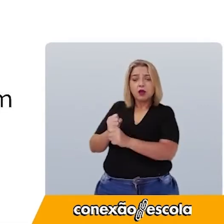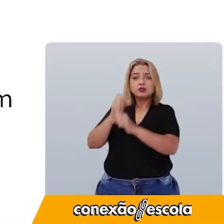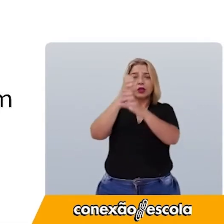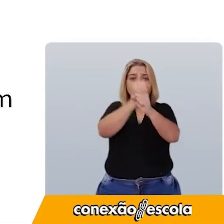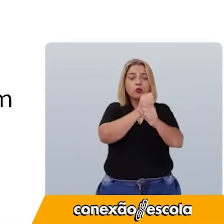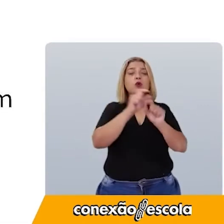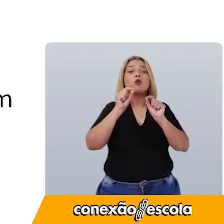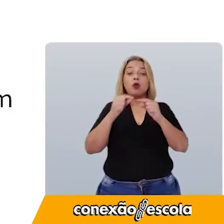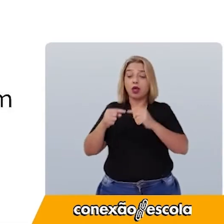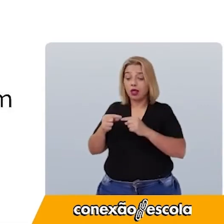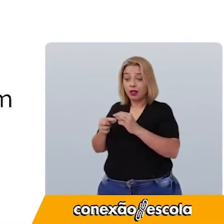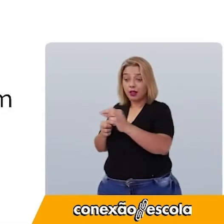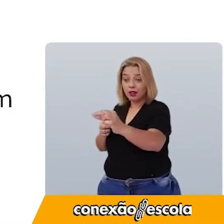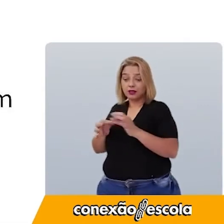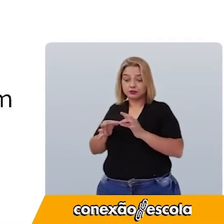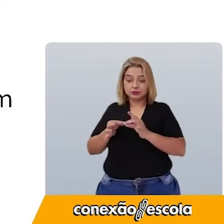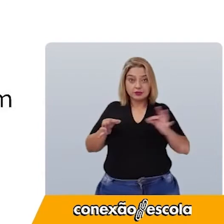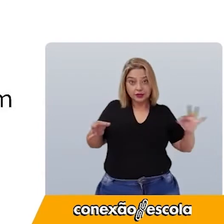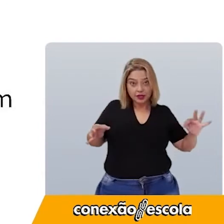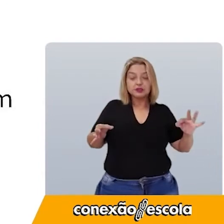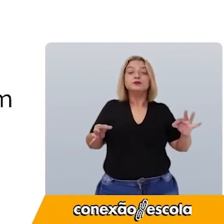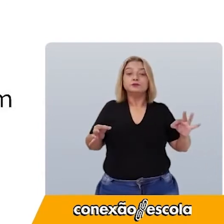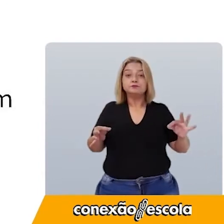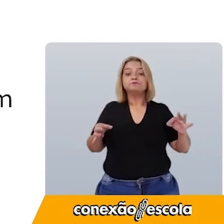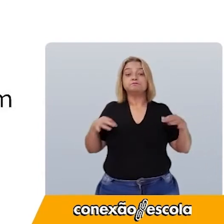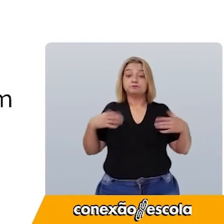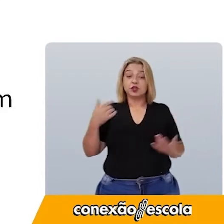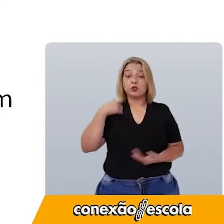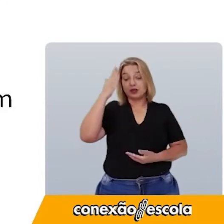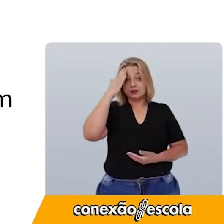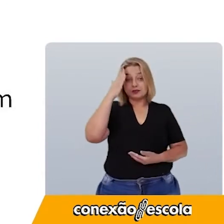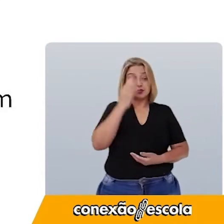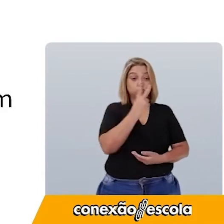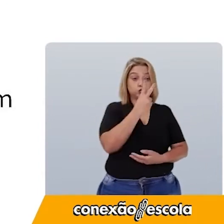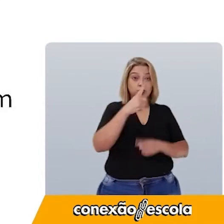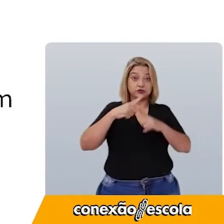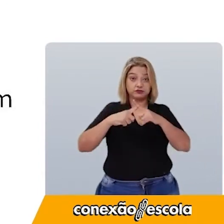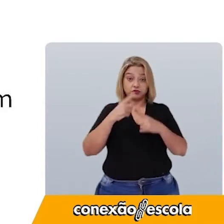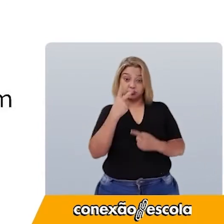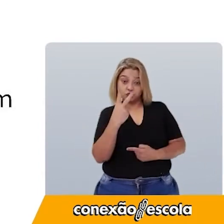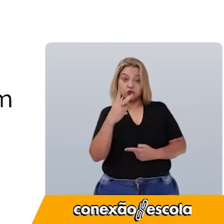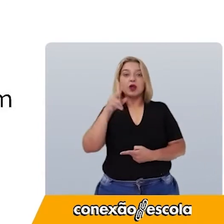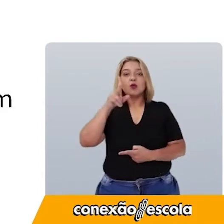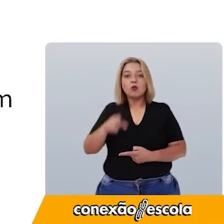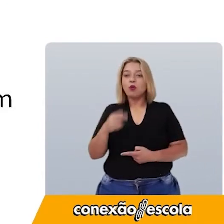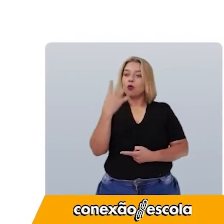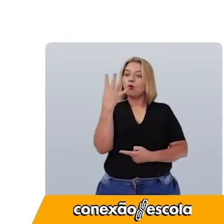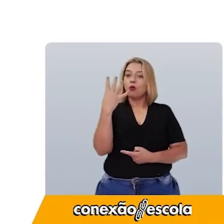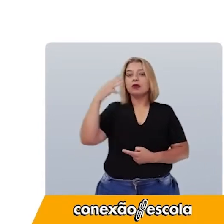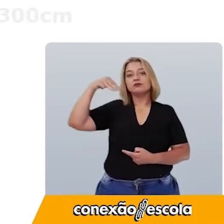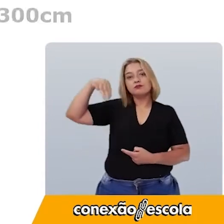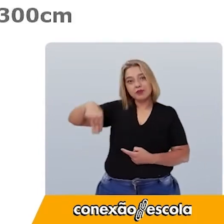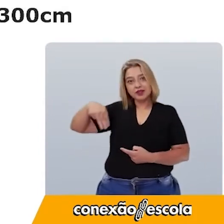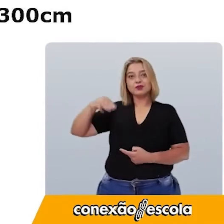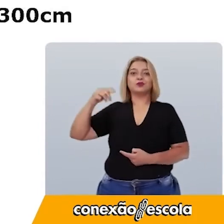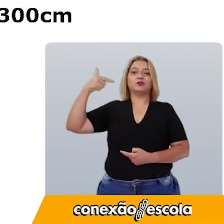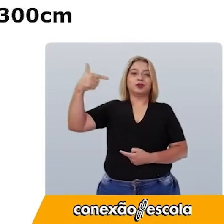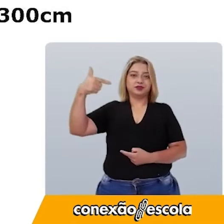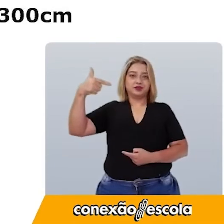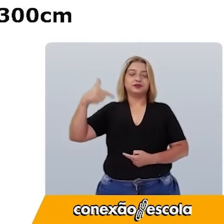lado vezes lado. Então, a área será 2 vezes 2, que é 4 metros